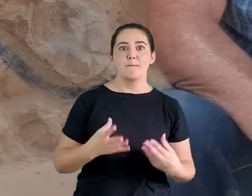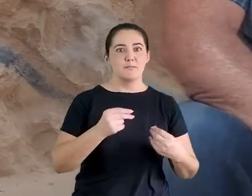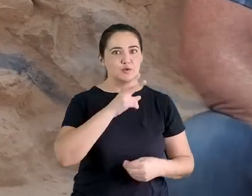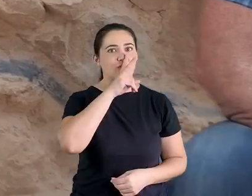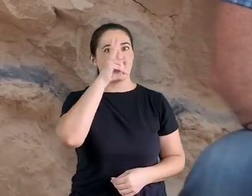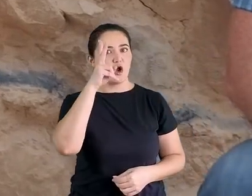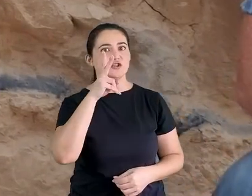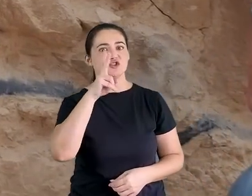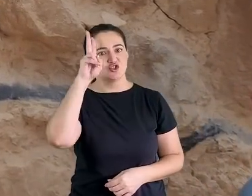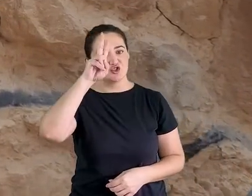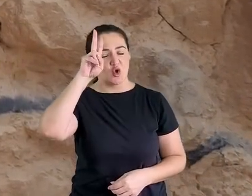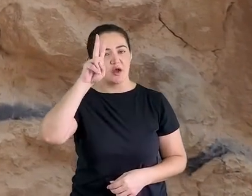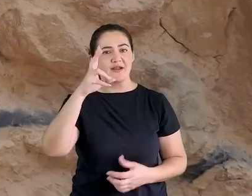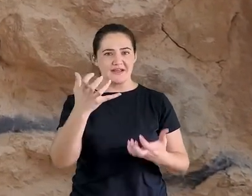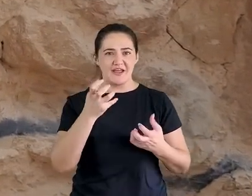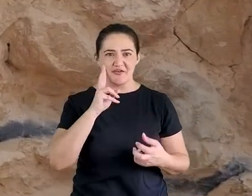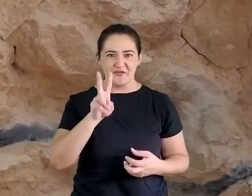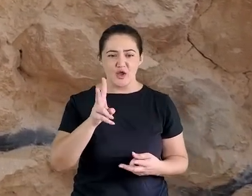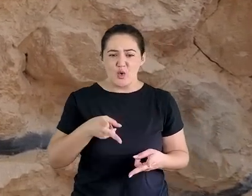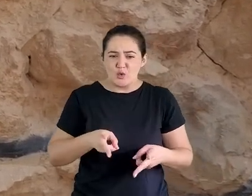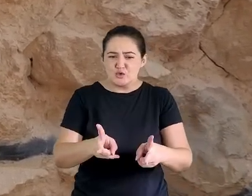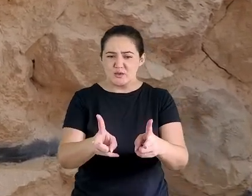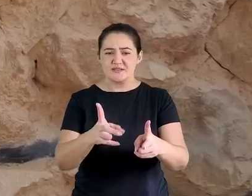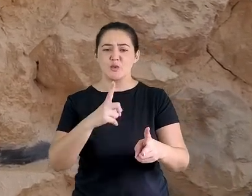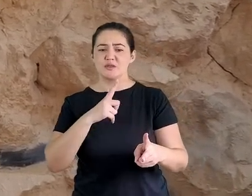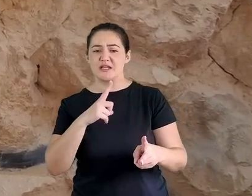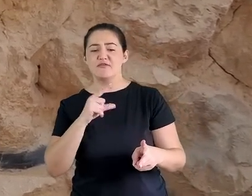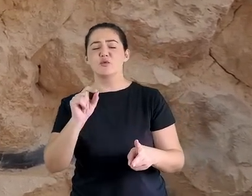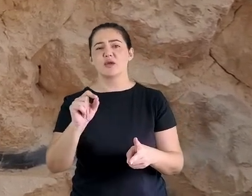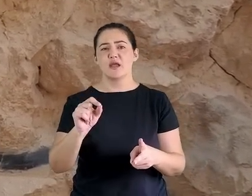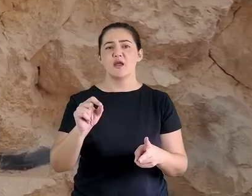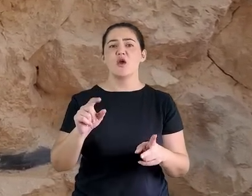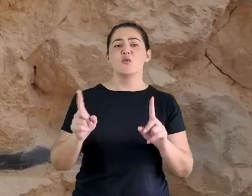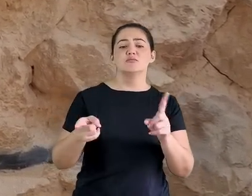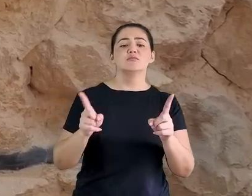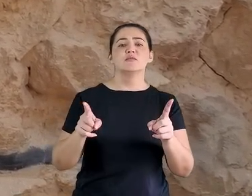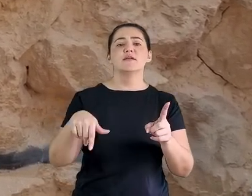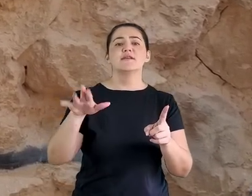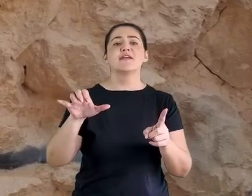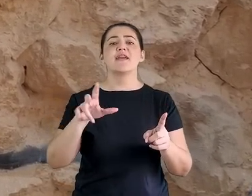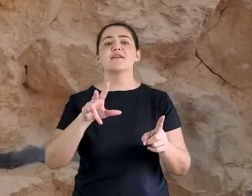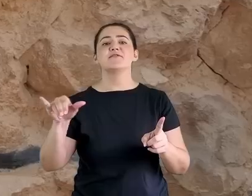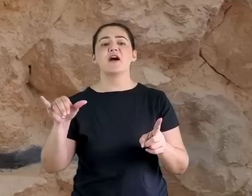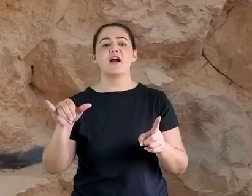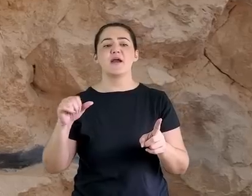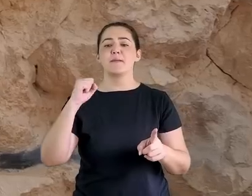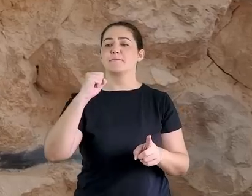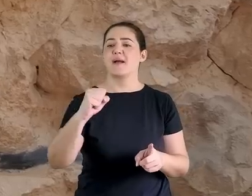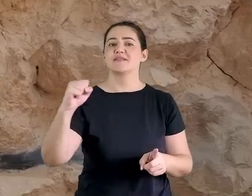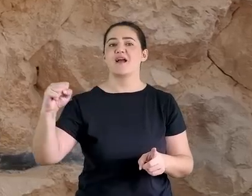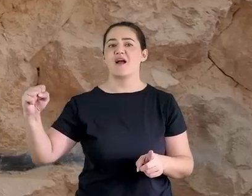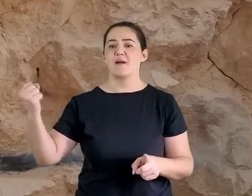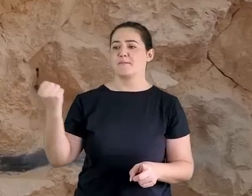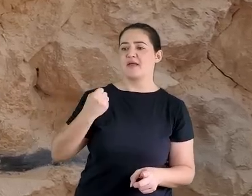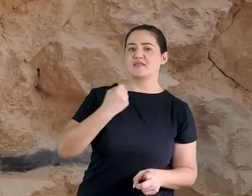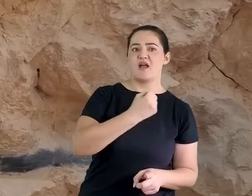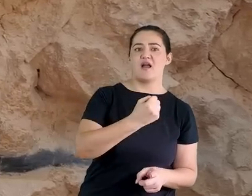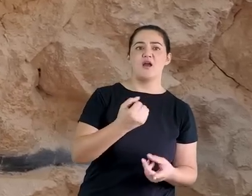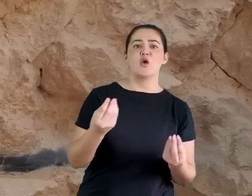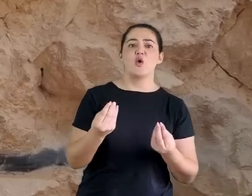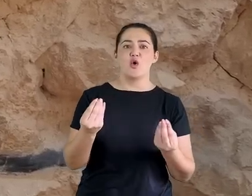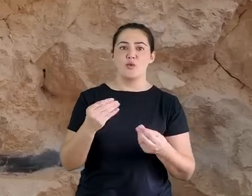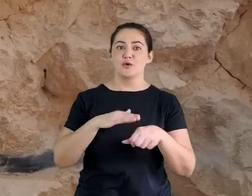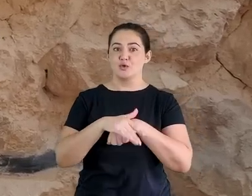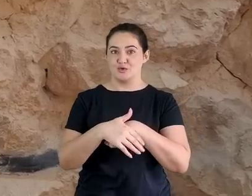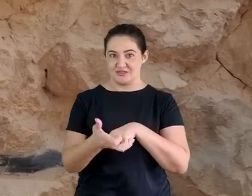sorteio para decidir quem mataria quem naquela noite? Vamos conhecer agora o momento, ou pelo menos o